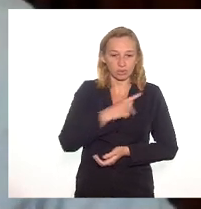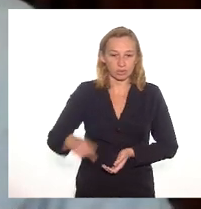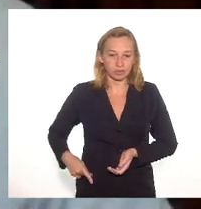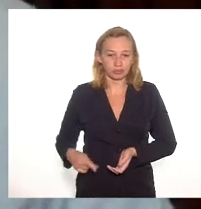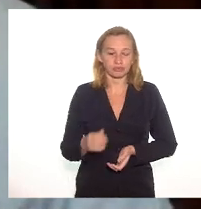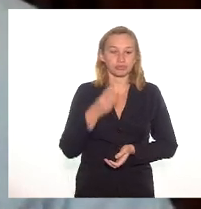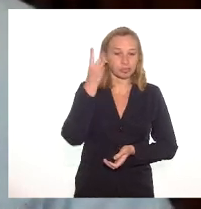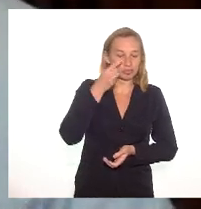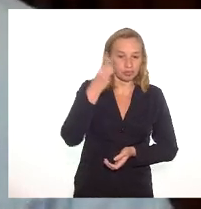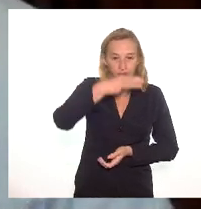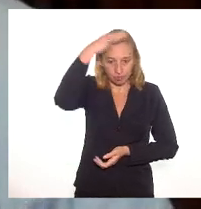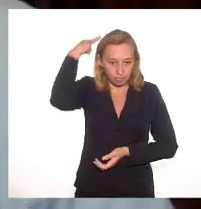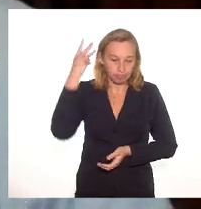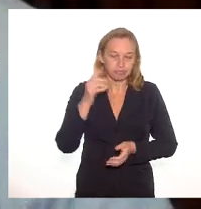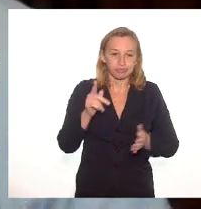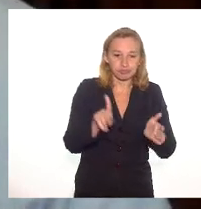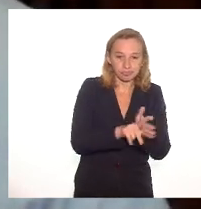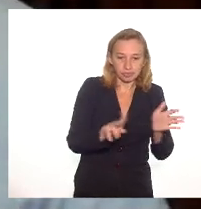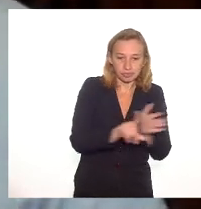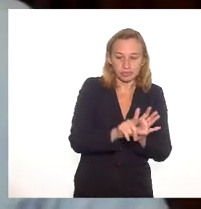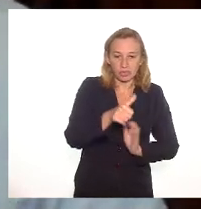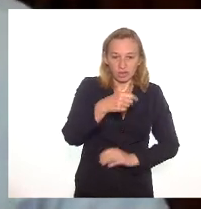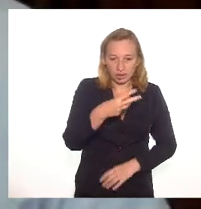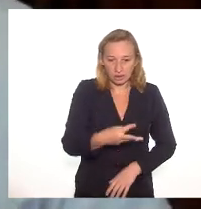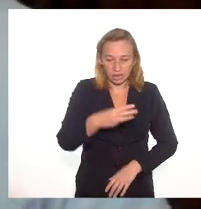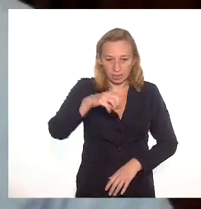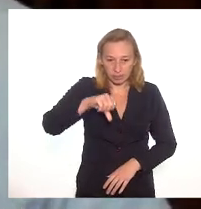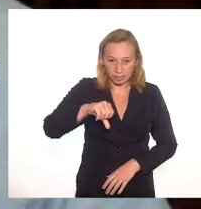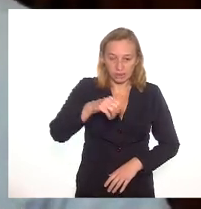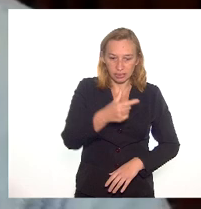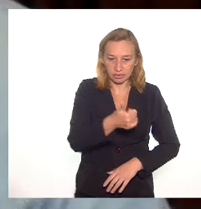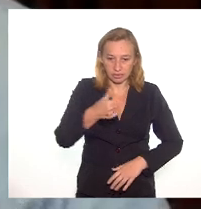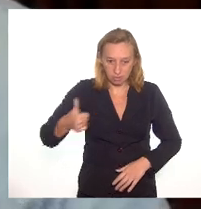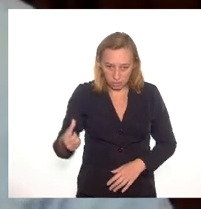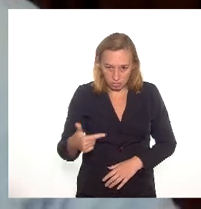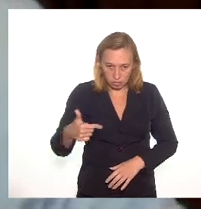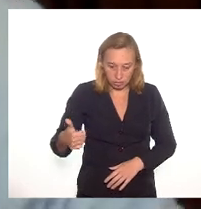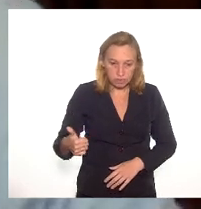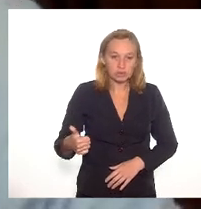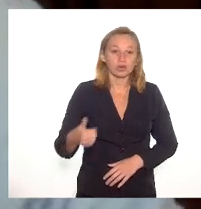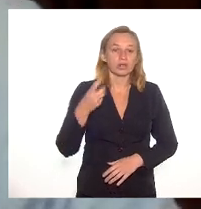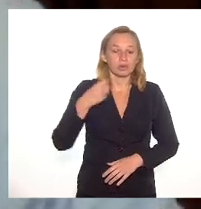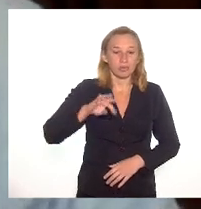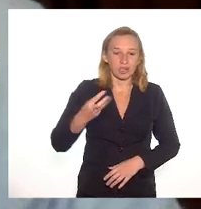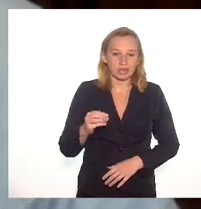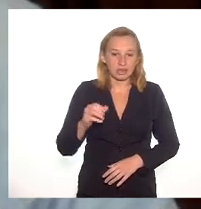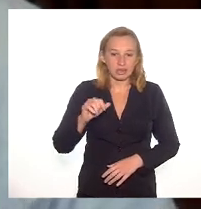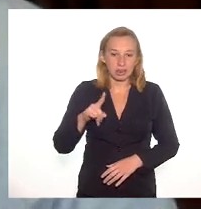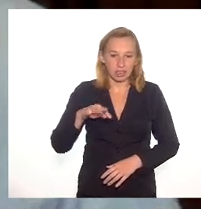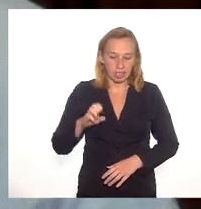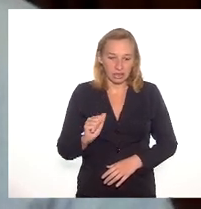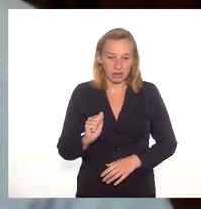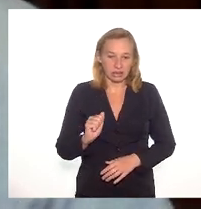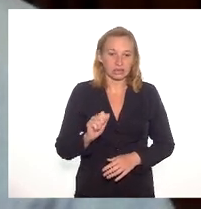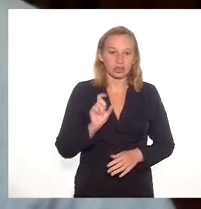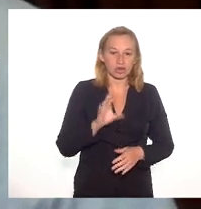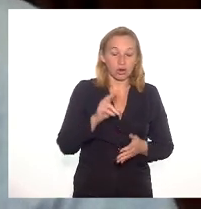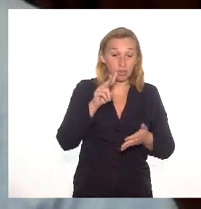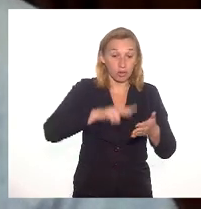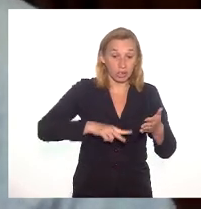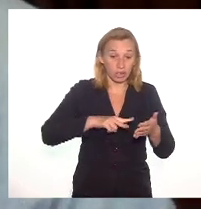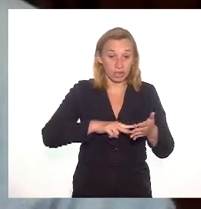Márcio Pacheco, ao projeto de lei 3649/2021, de autoria do deputado Márcio Canella. Eu leio apenas para estabelecer